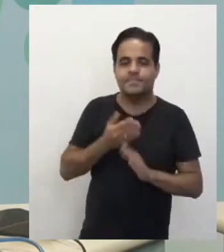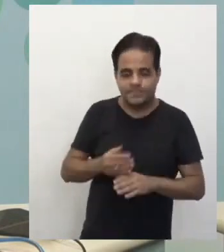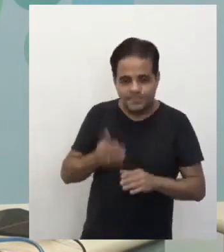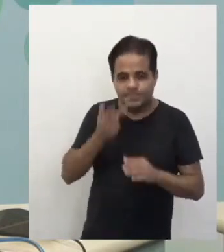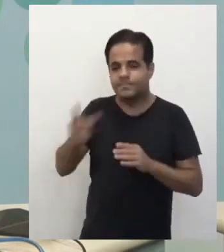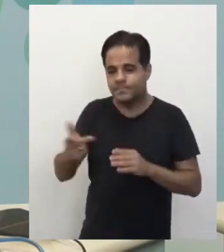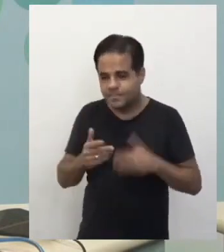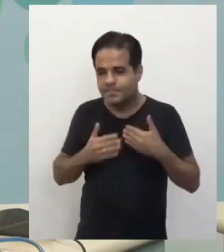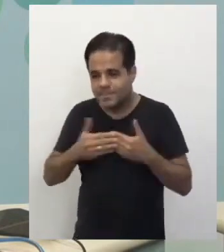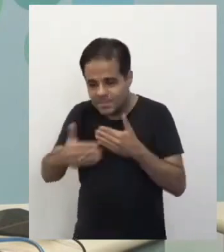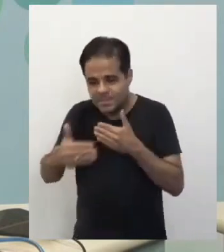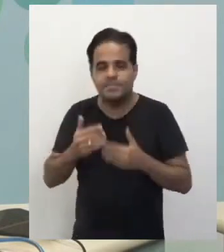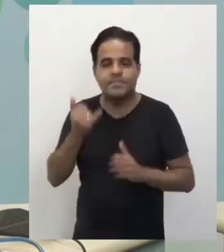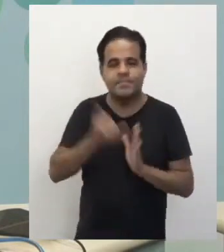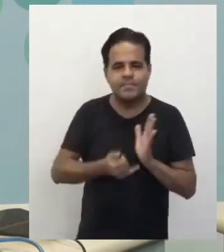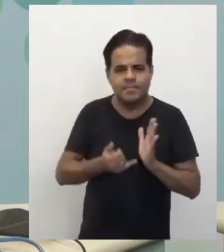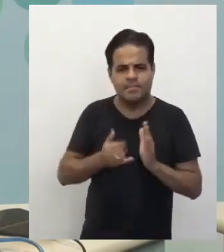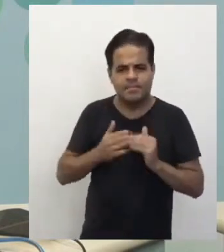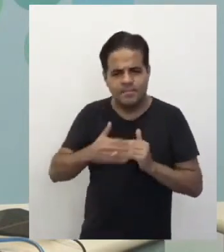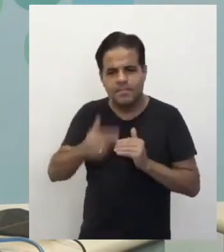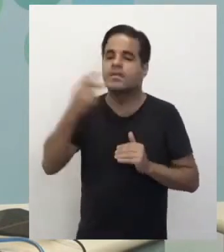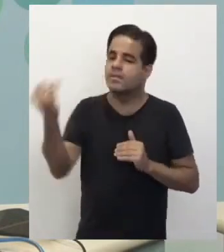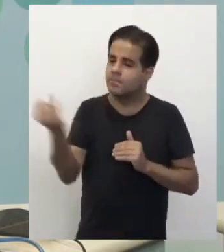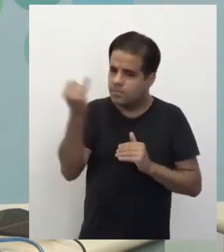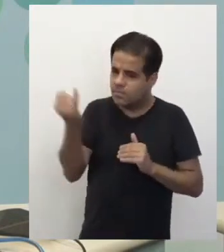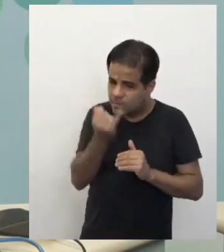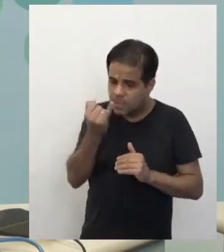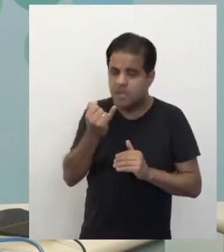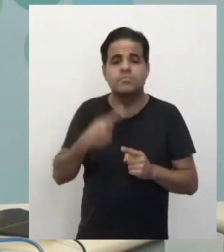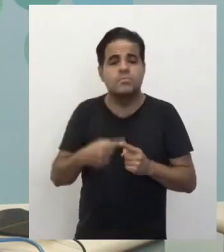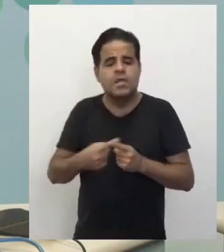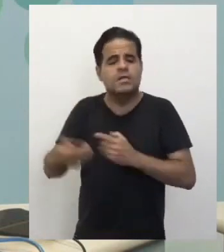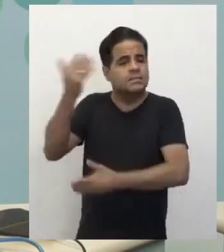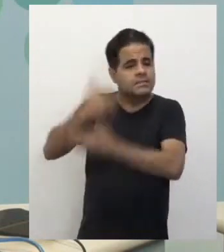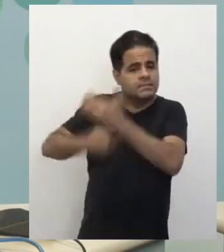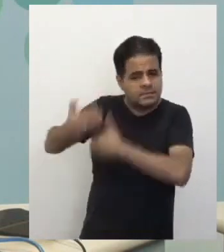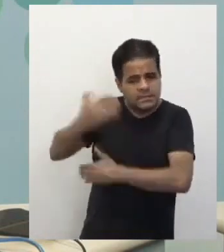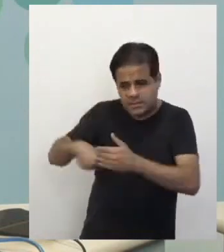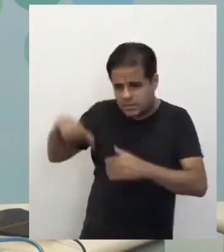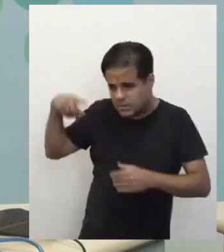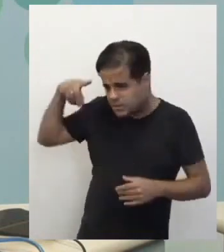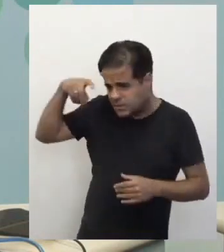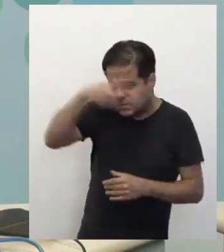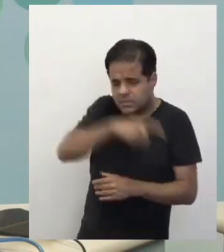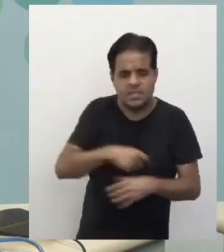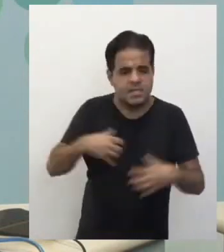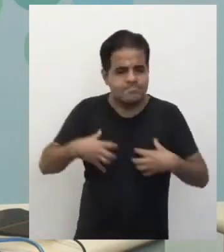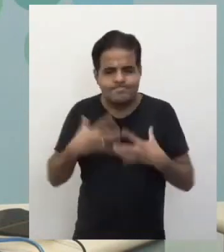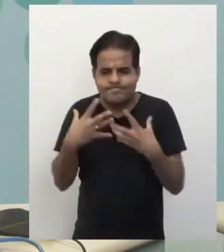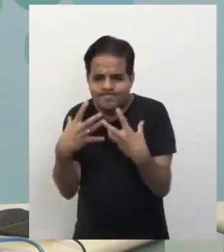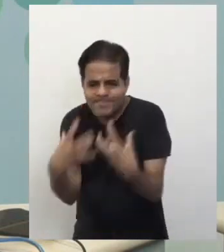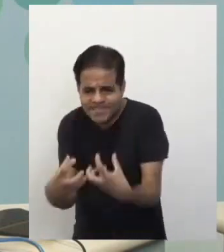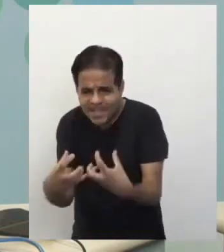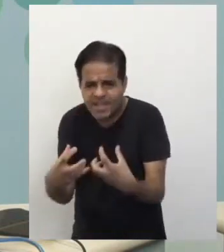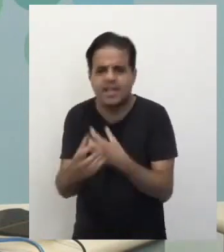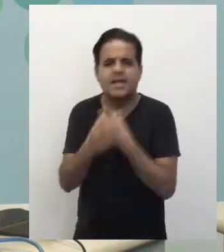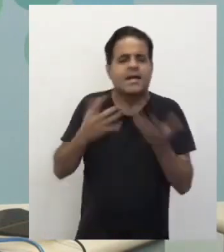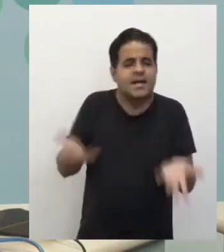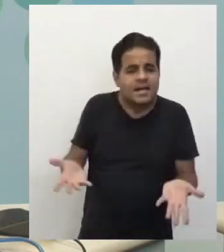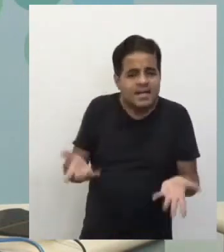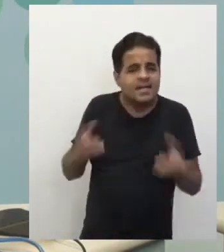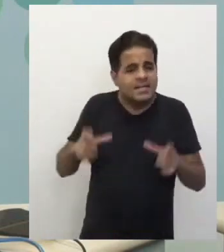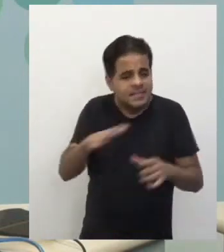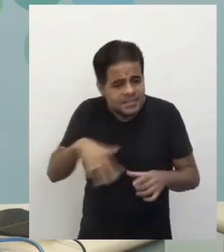algo aos deuses. E isso era importante, porque em alguns momentos de dificuldade ou de seca, né,